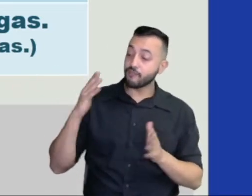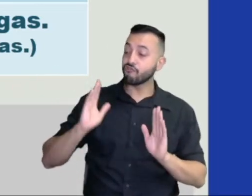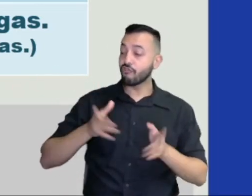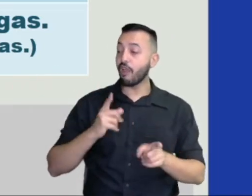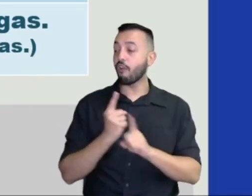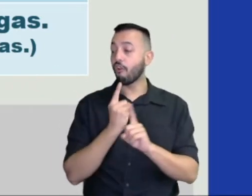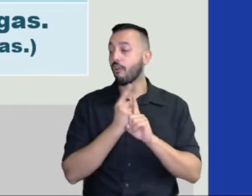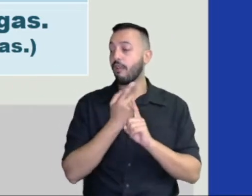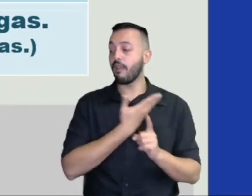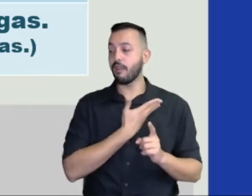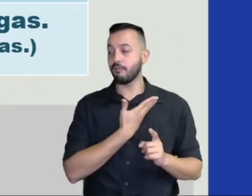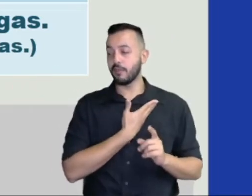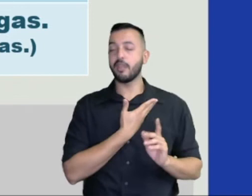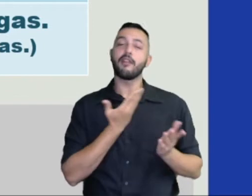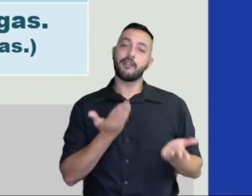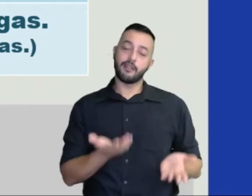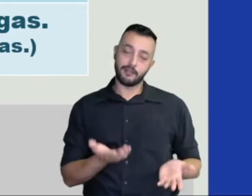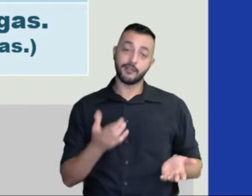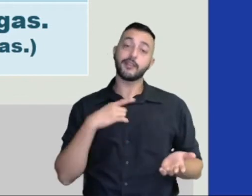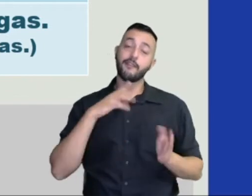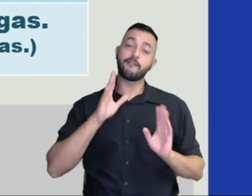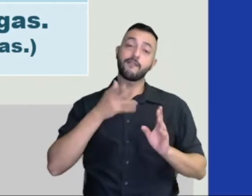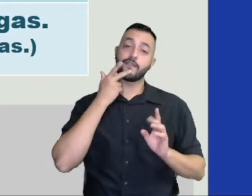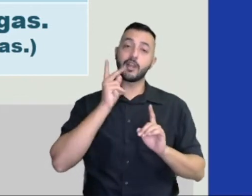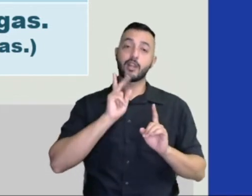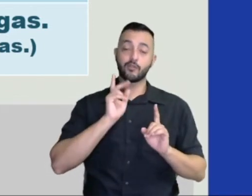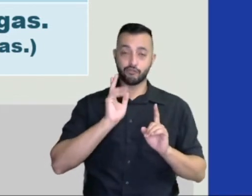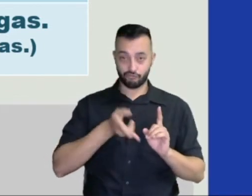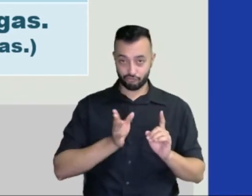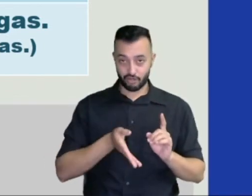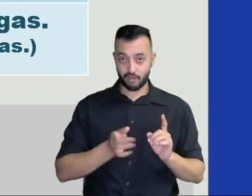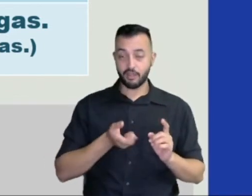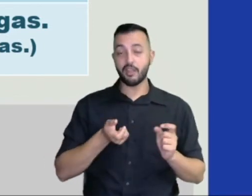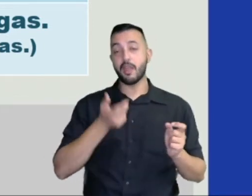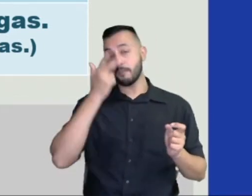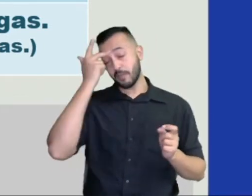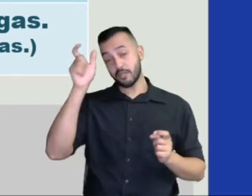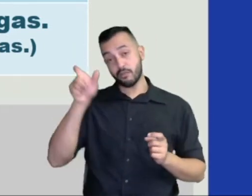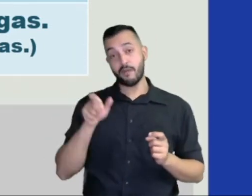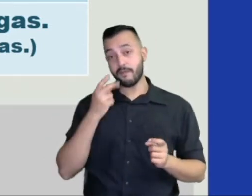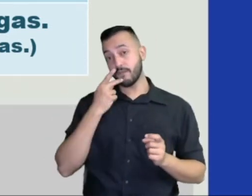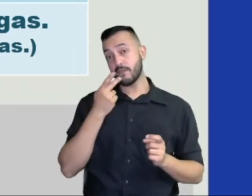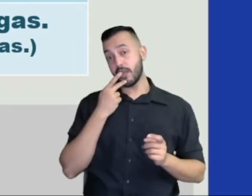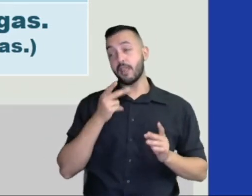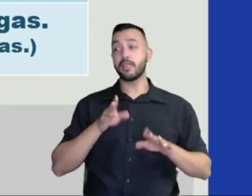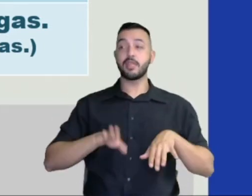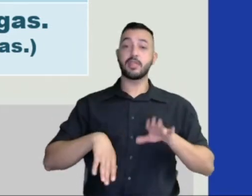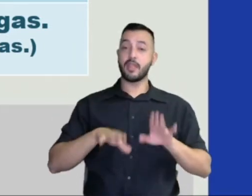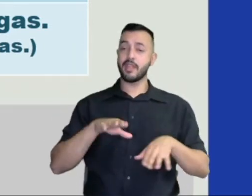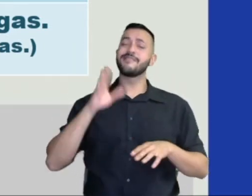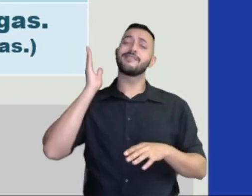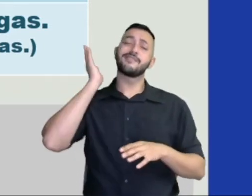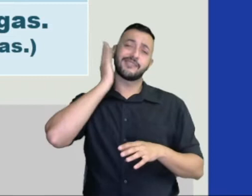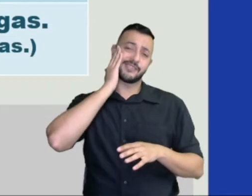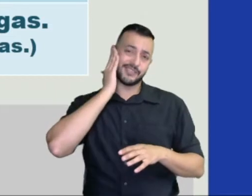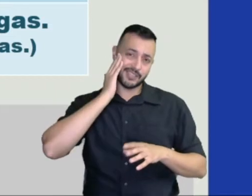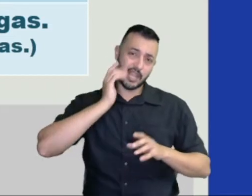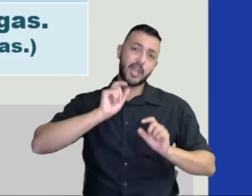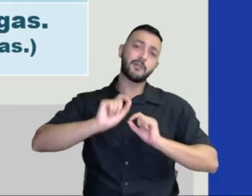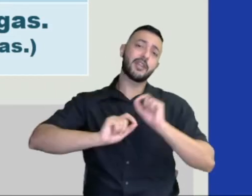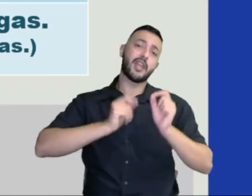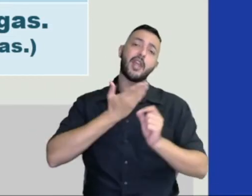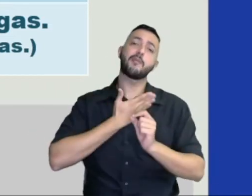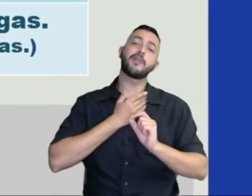amigas. E aí a gente tem aquele caso que eu falei, ó. A pessoa que fala provavelmente sabe quem são